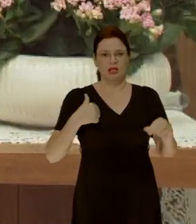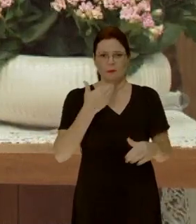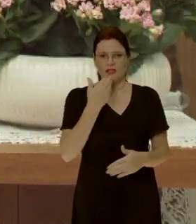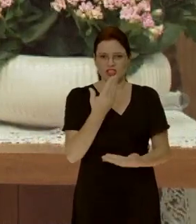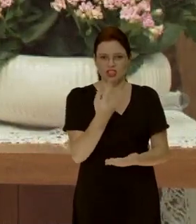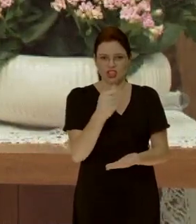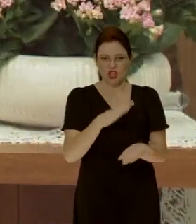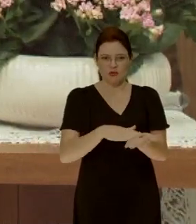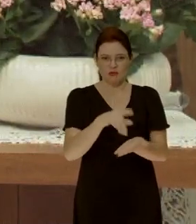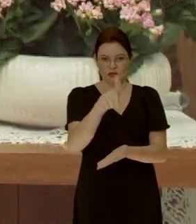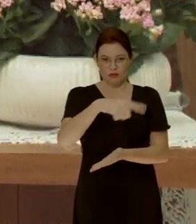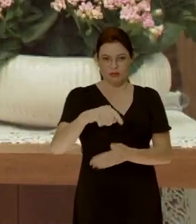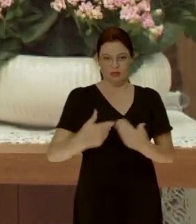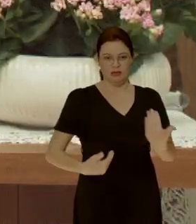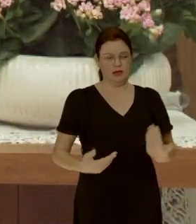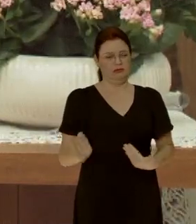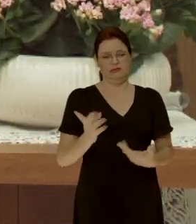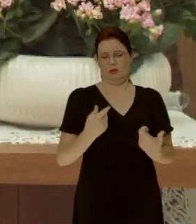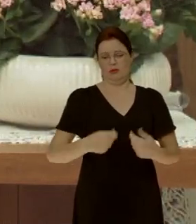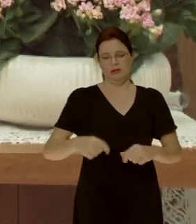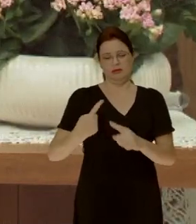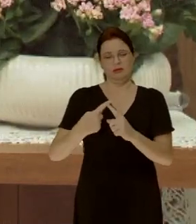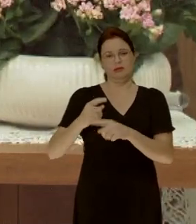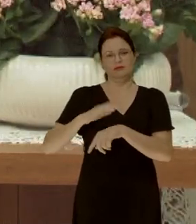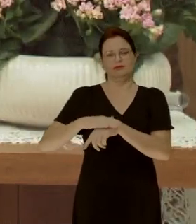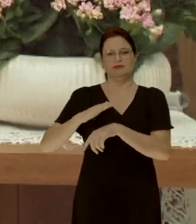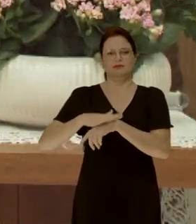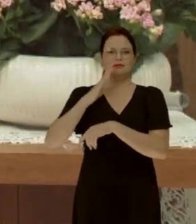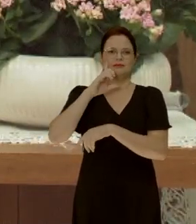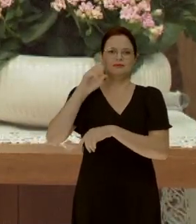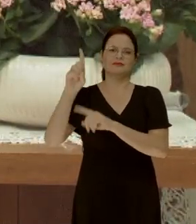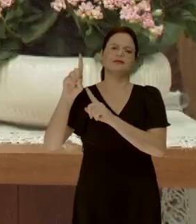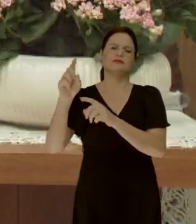ninguém. Sabe por quê? Porque Deus